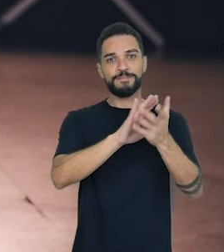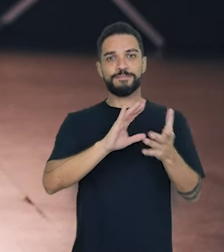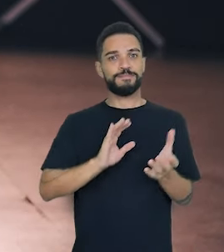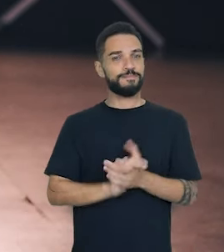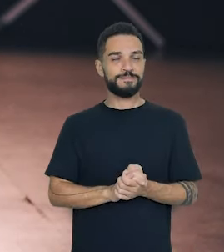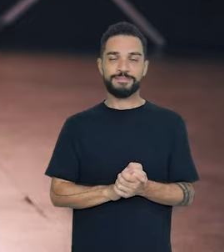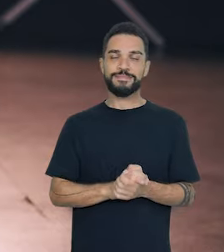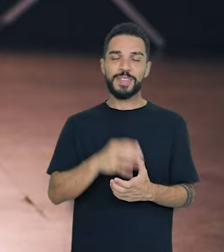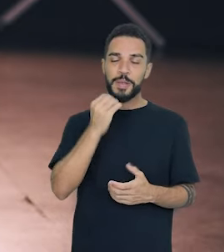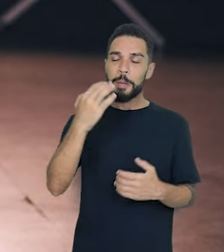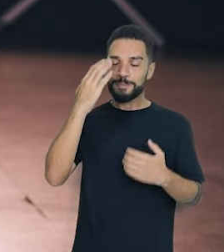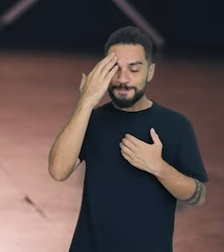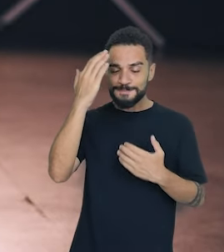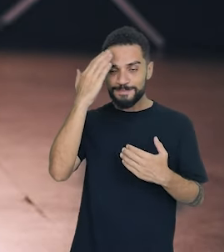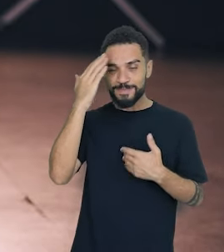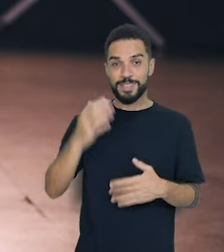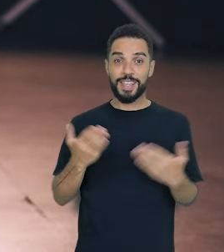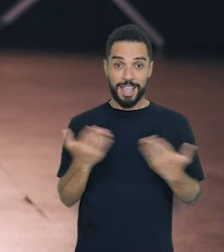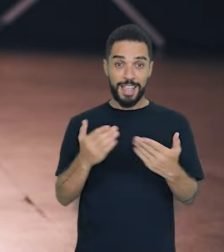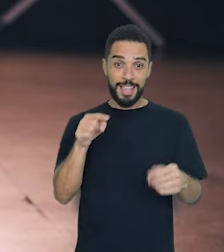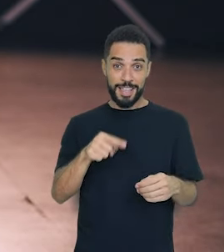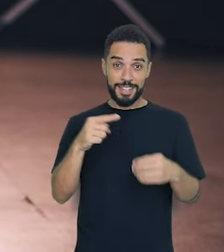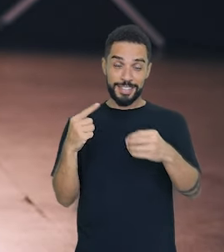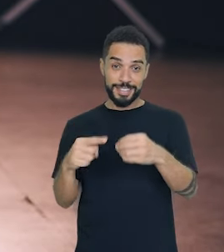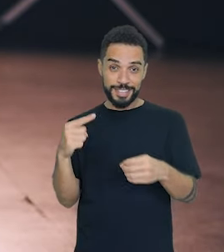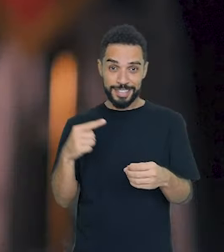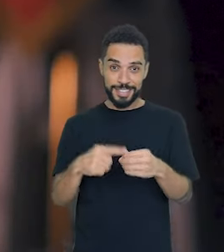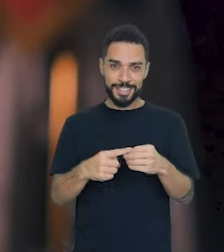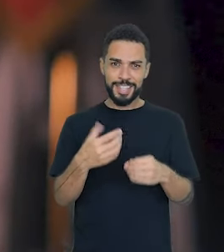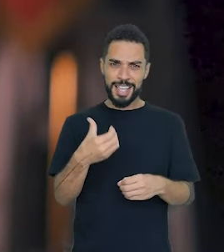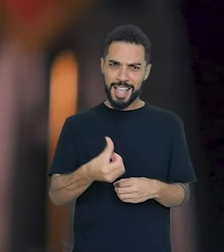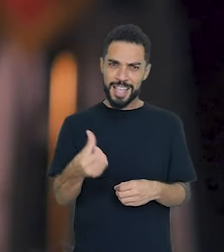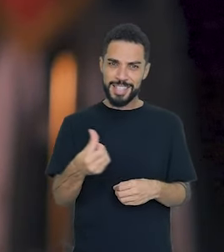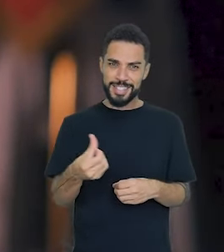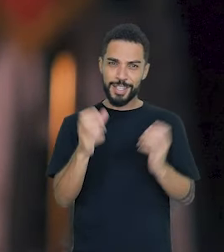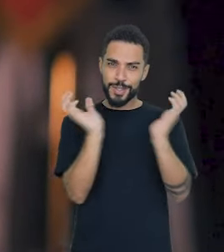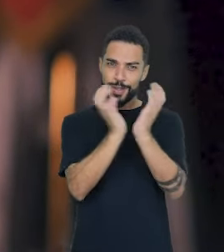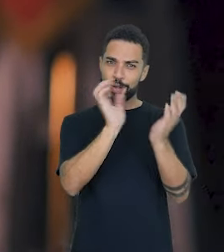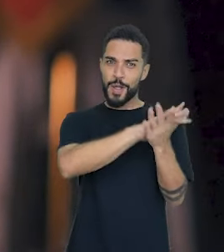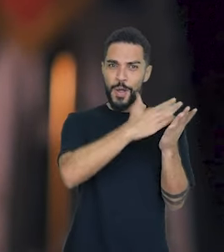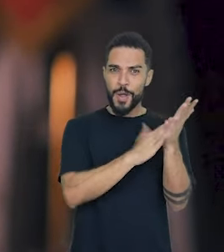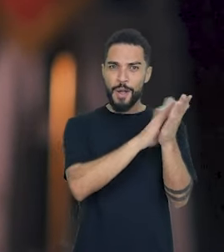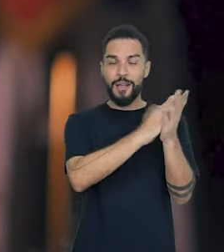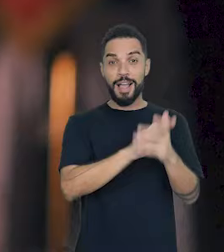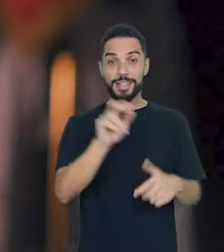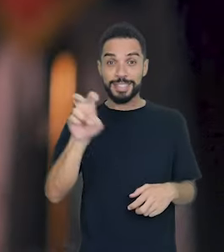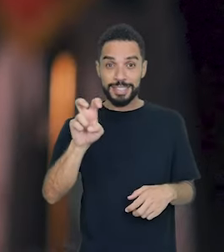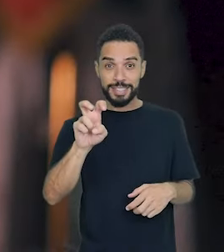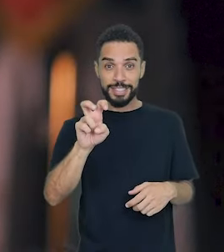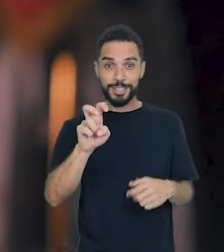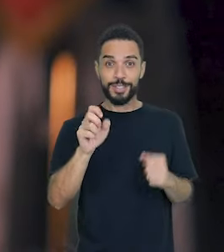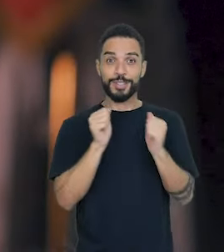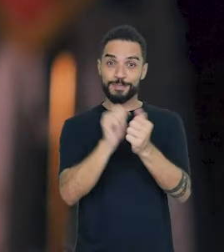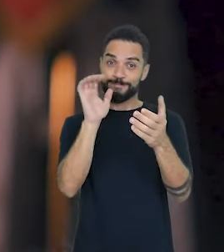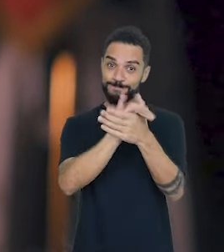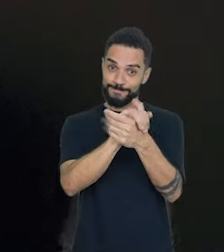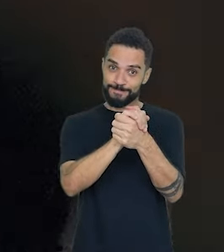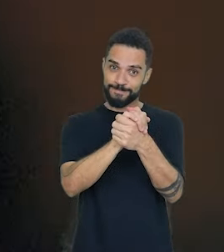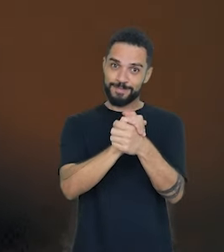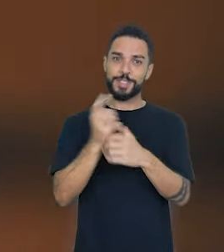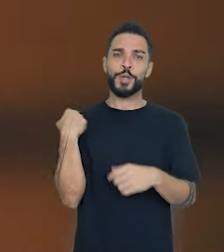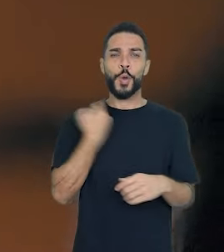das 6 escolas que saem no Carnaval de Guaratinguetá, 5, os casais são do Bailando para o Futuro.